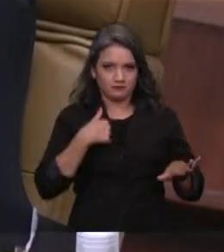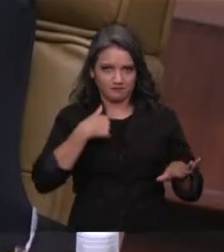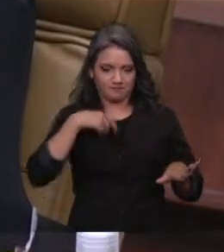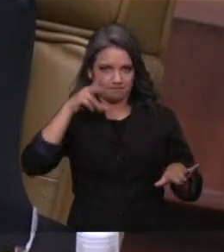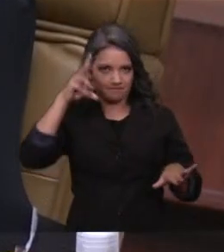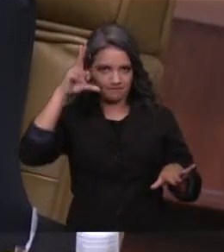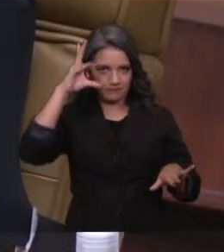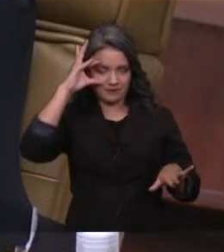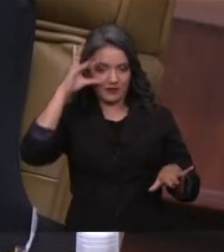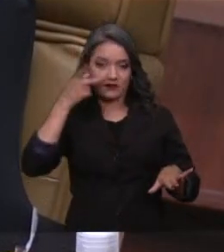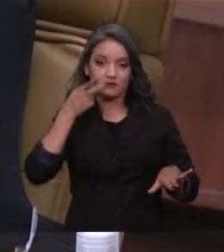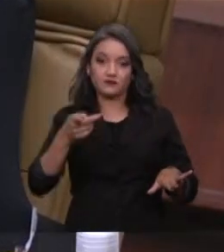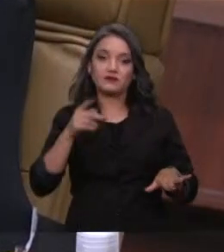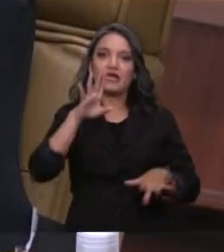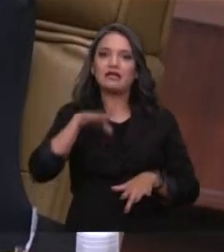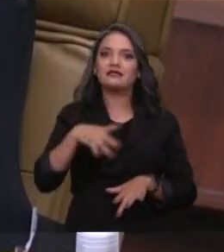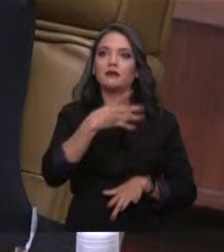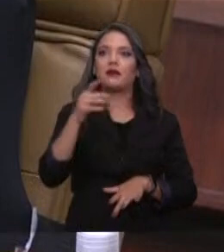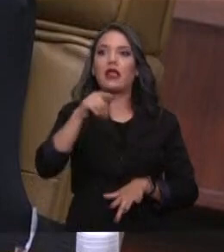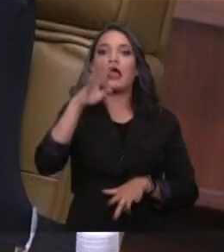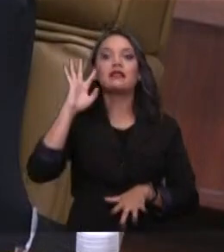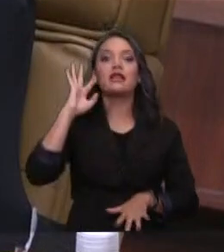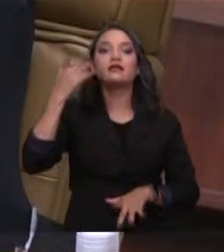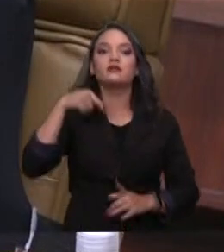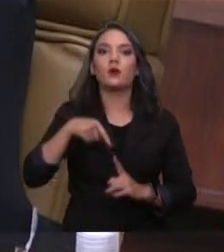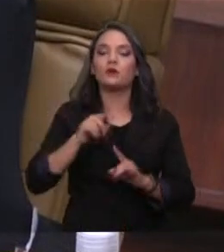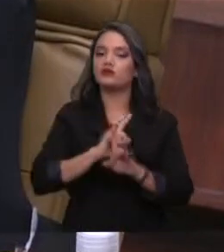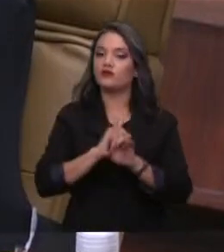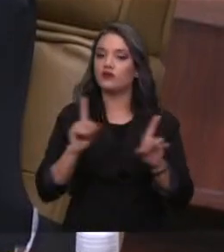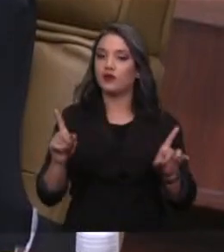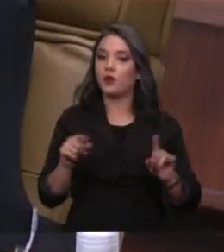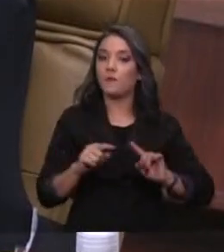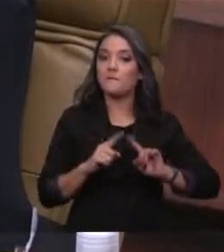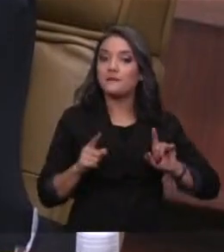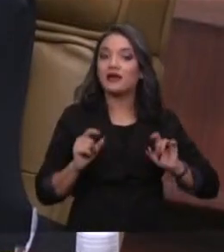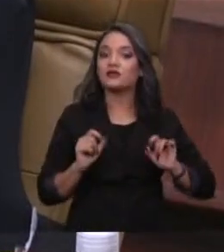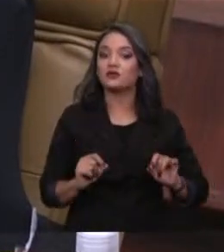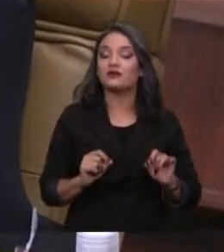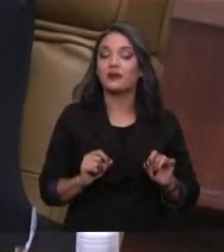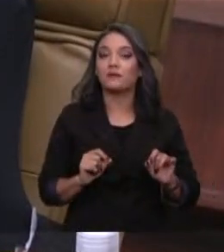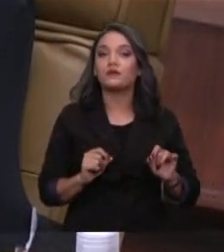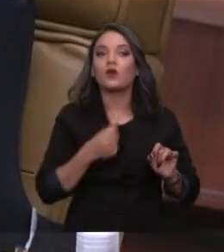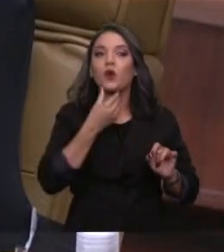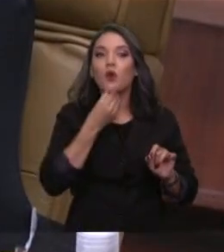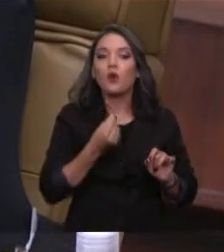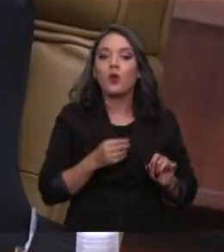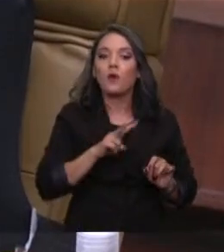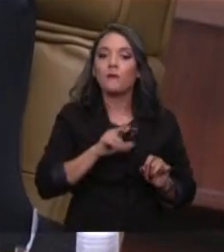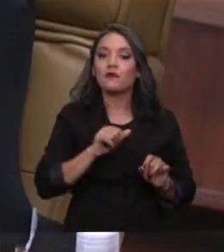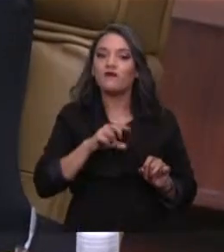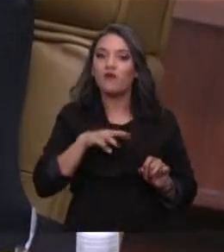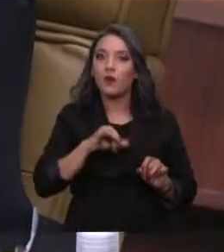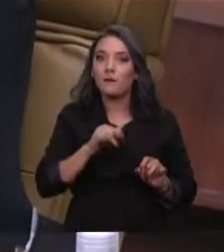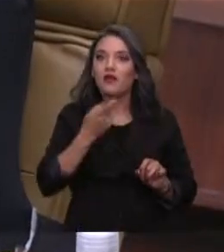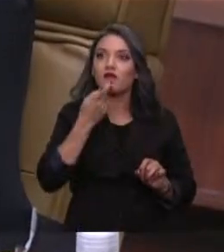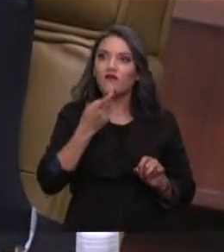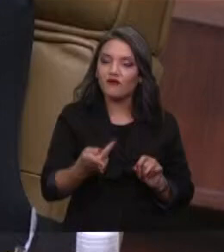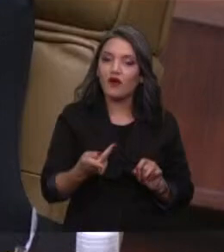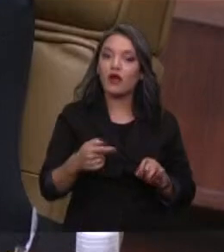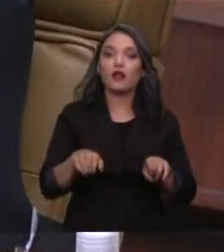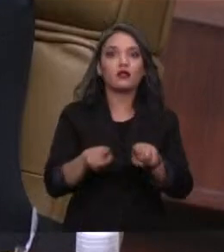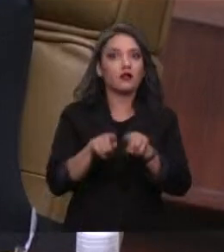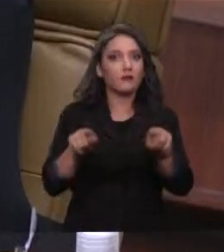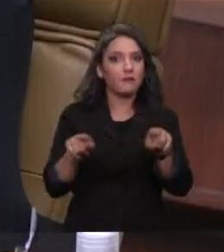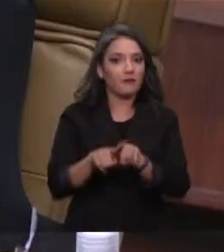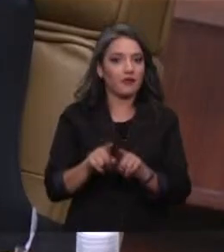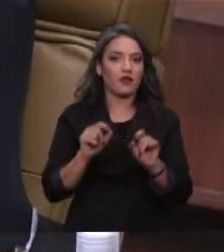determinante. O que é determinante é, no ponto da declaração do senhor Valmir, que ele corrobora